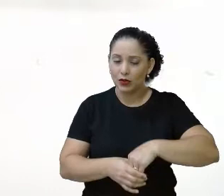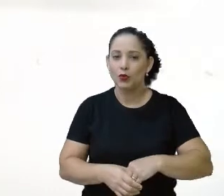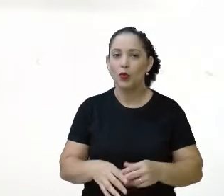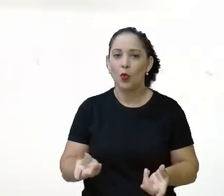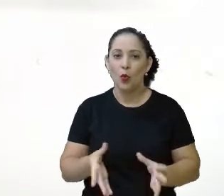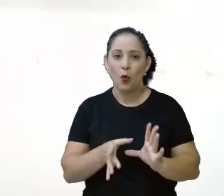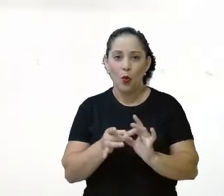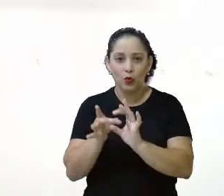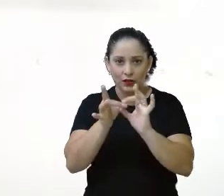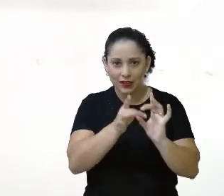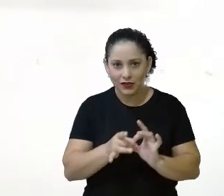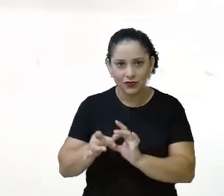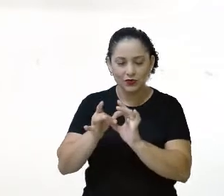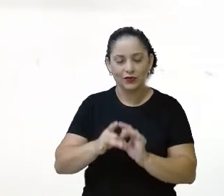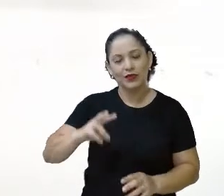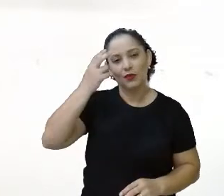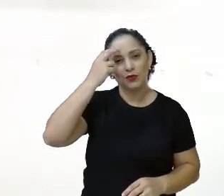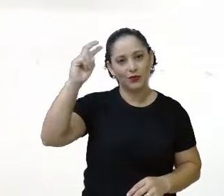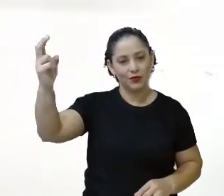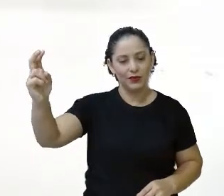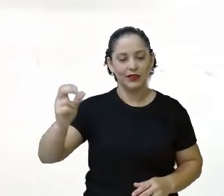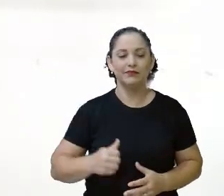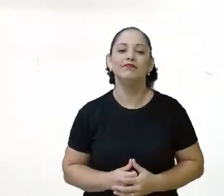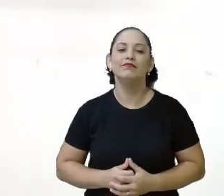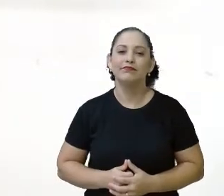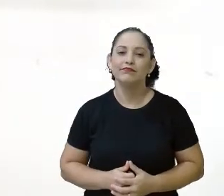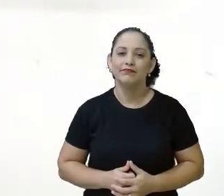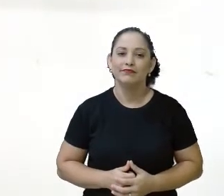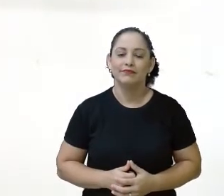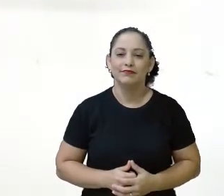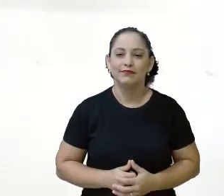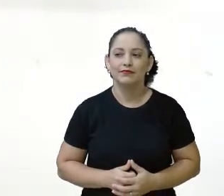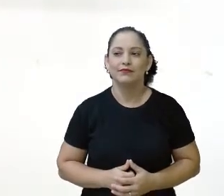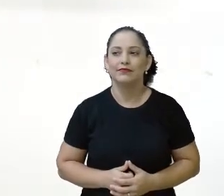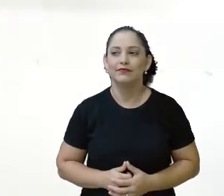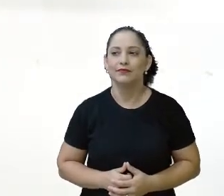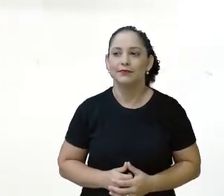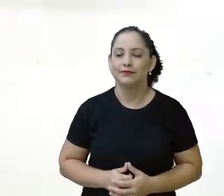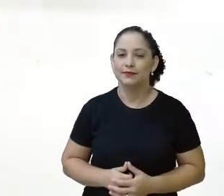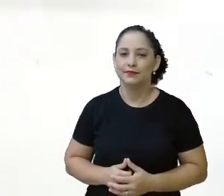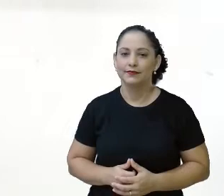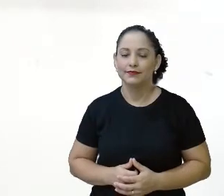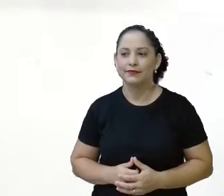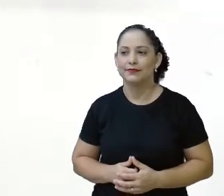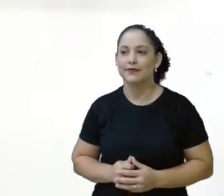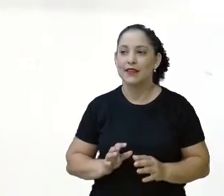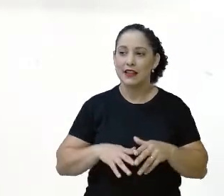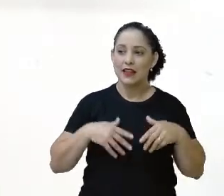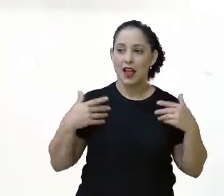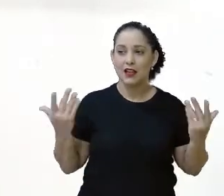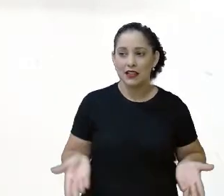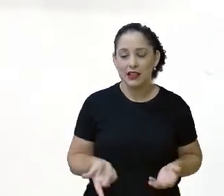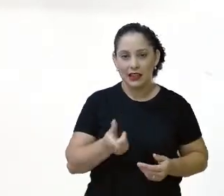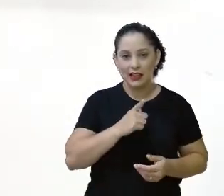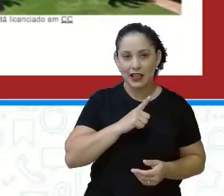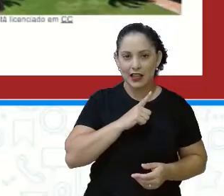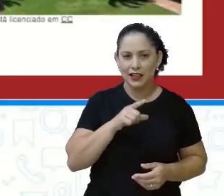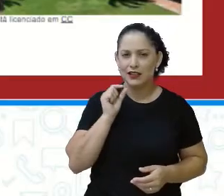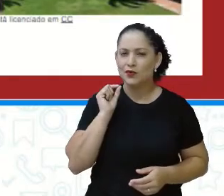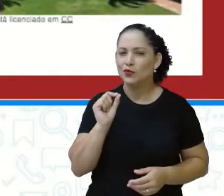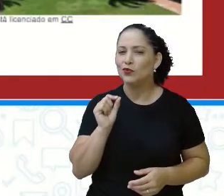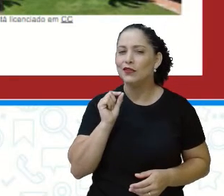apresentado, simbolizado através das nossas manifestações. Ok? E aí, eu trouxe para vocês aí,